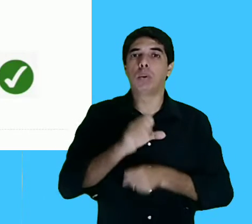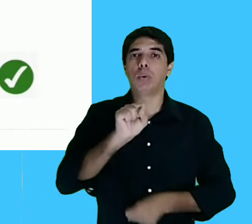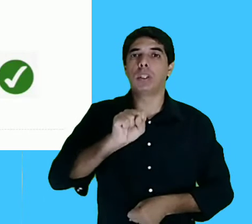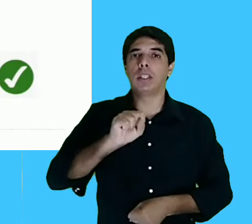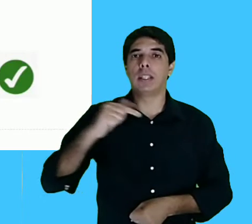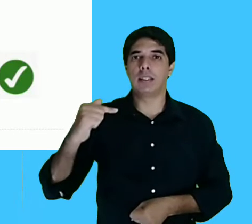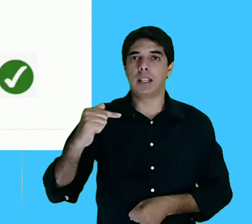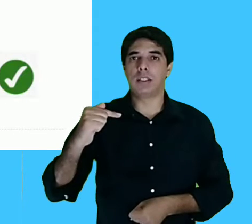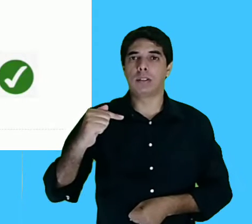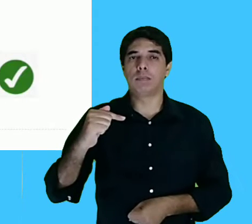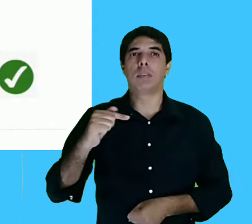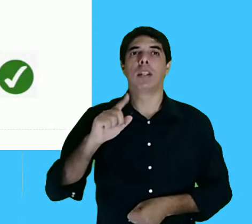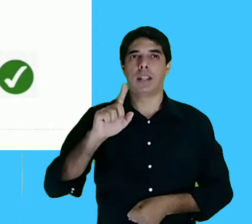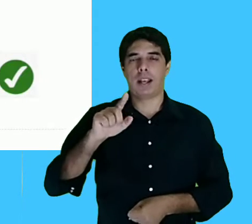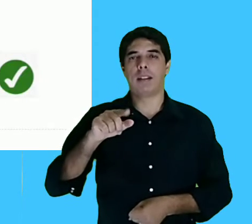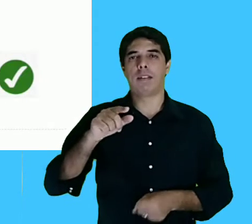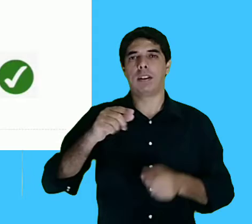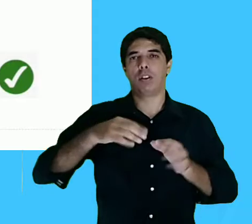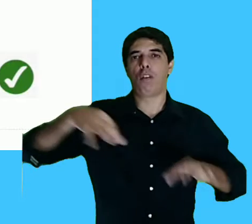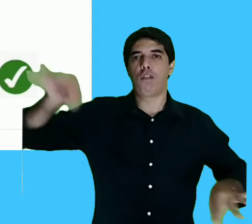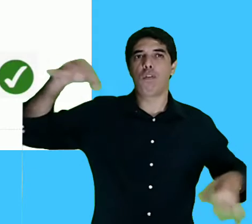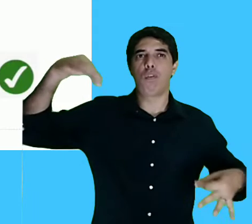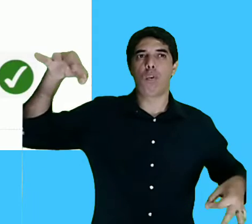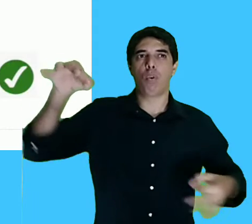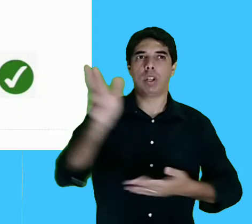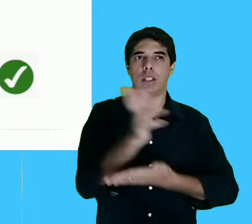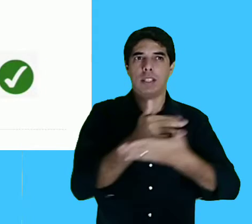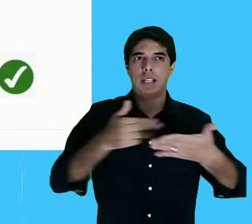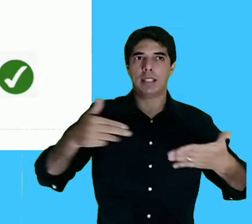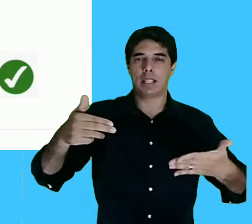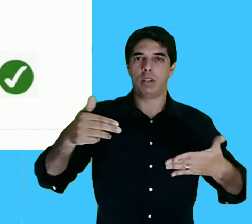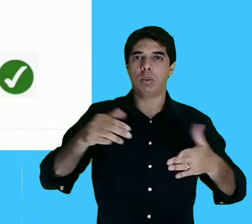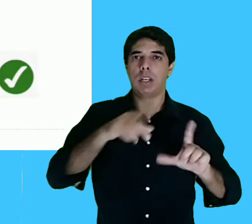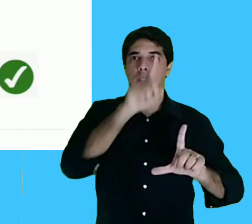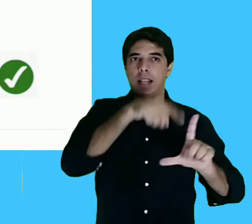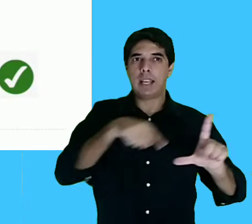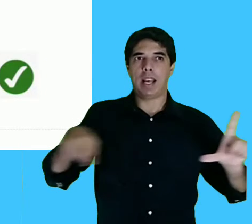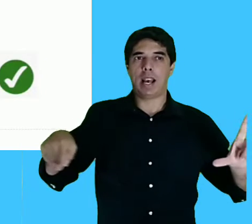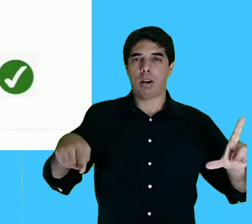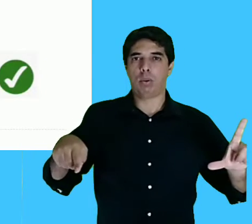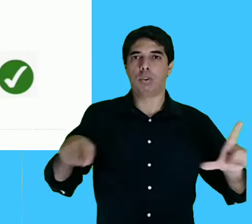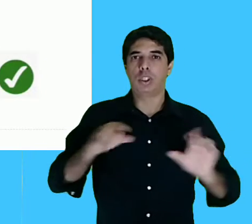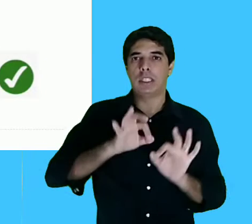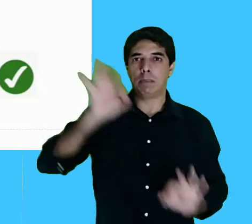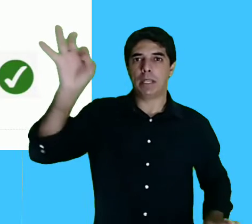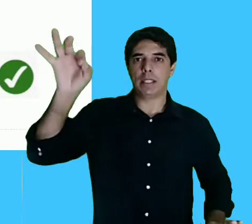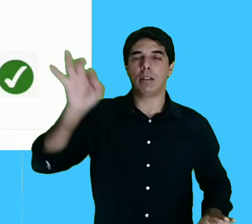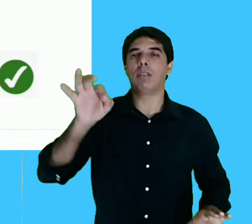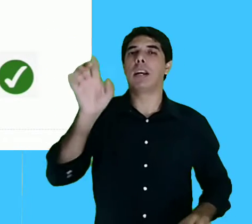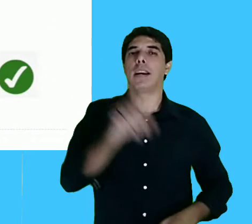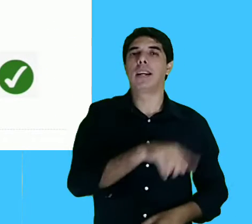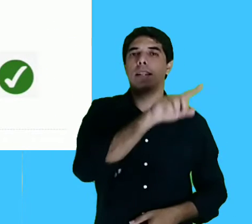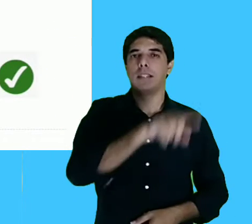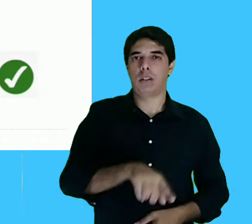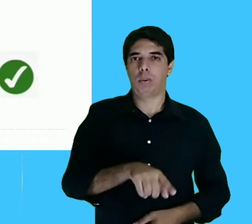cancelada e essa nova norma veio para substituí-la no início desse ano.